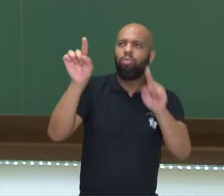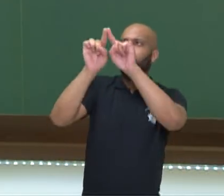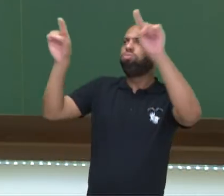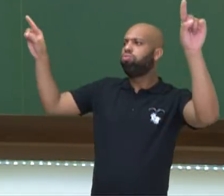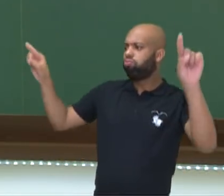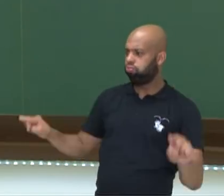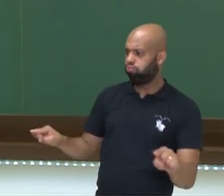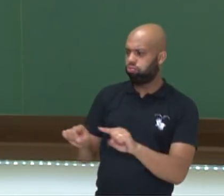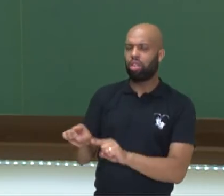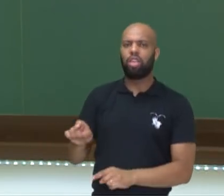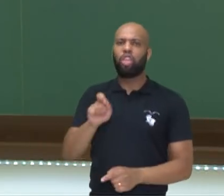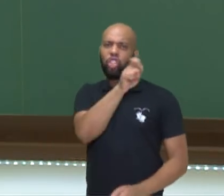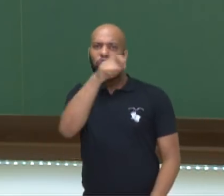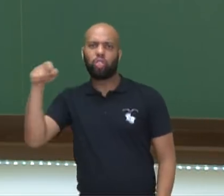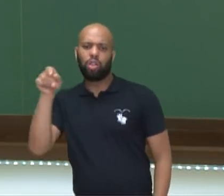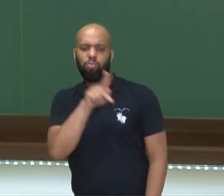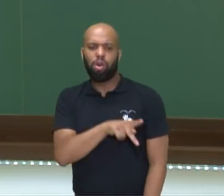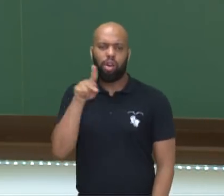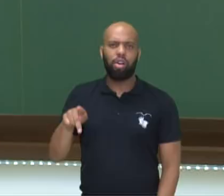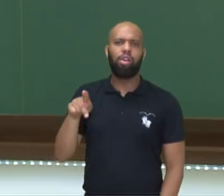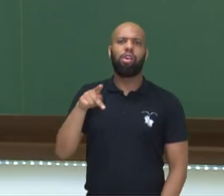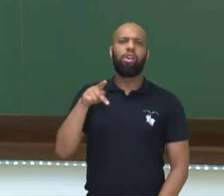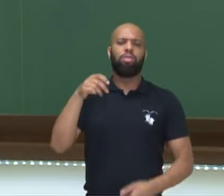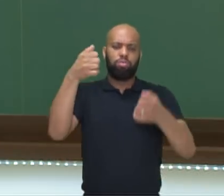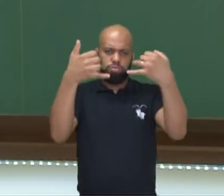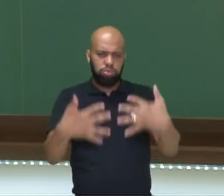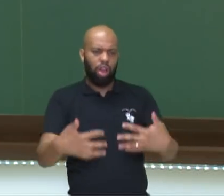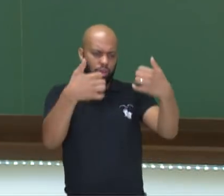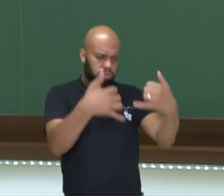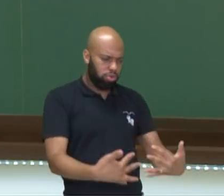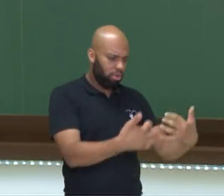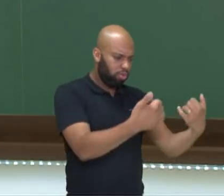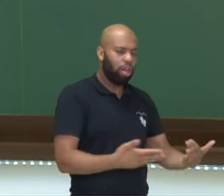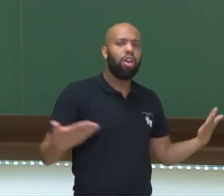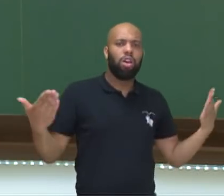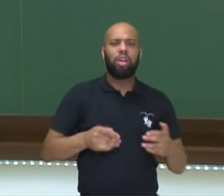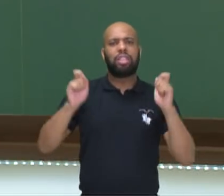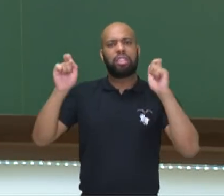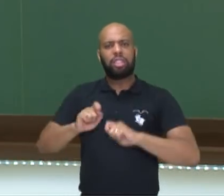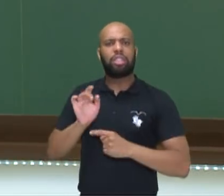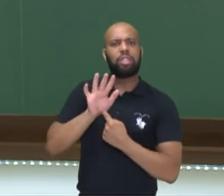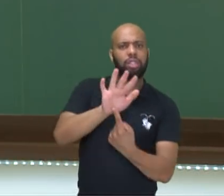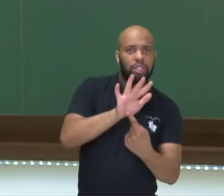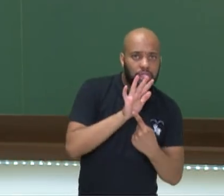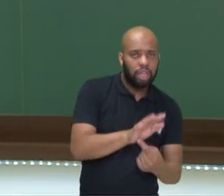quadro, com o giz e o professor, não, ele pode ser demonstrado